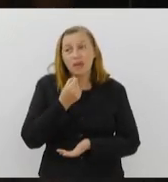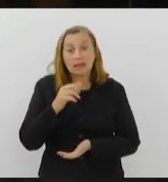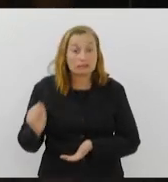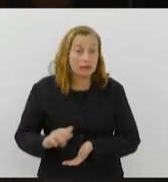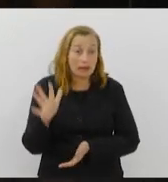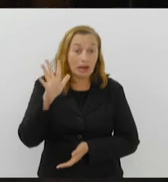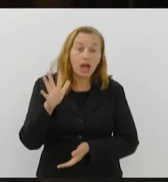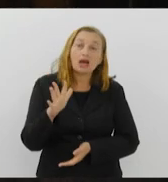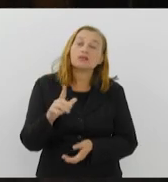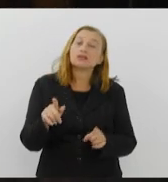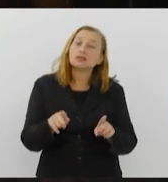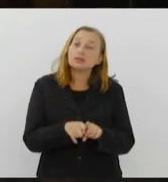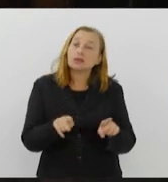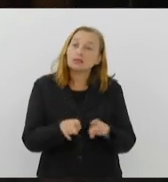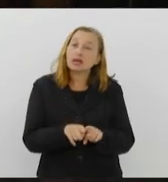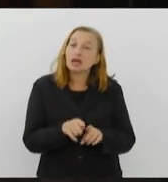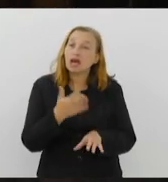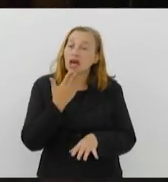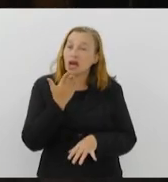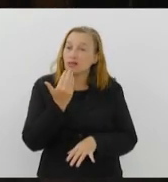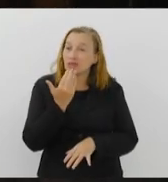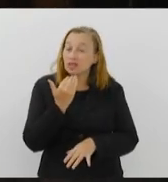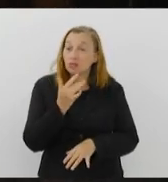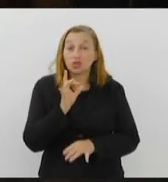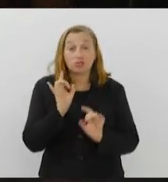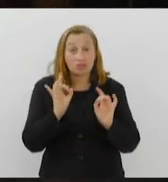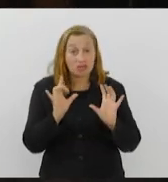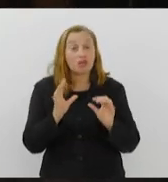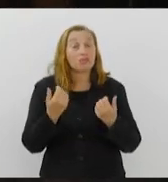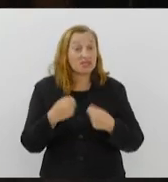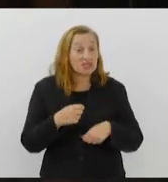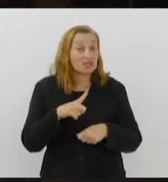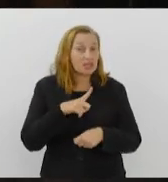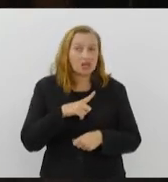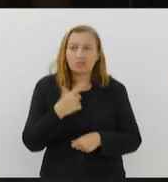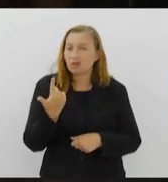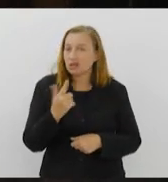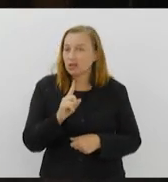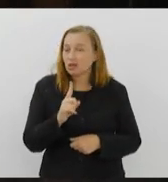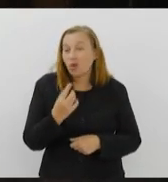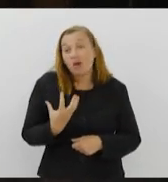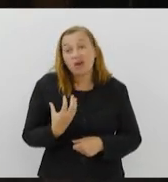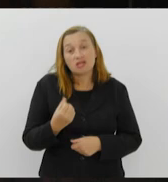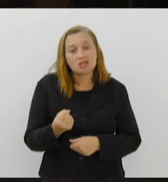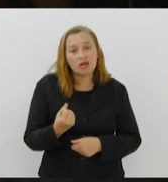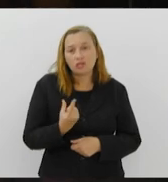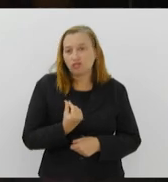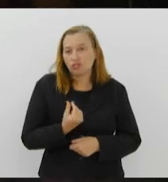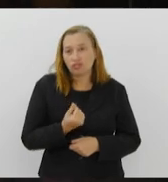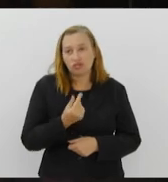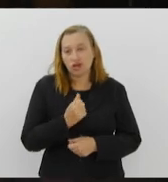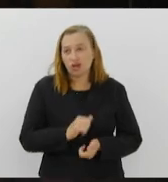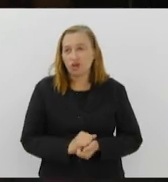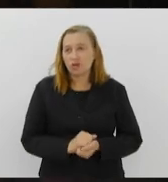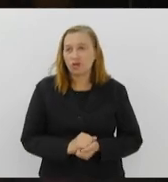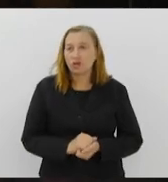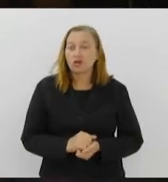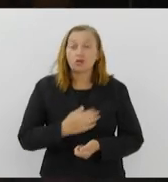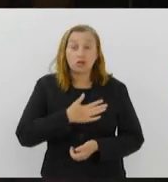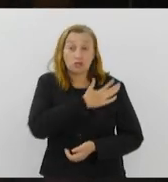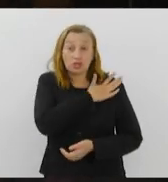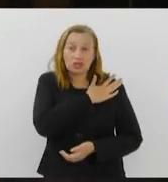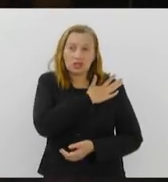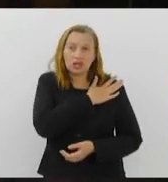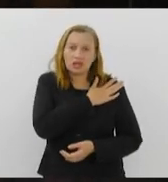eles precisam ter, deputado Pobel, e que não recebem a gratificação. Esses militares que deram a sua vida, a